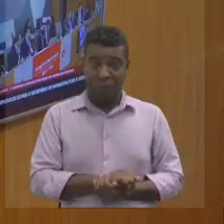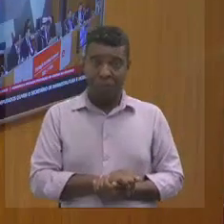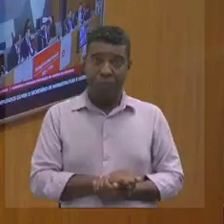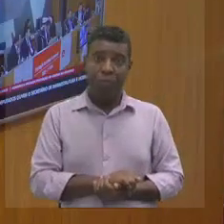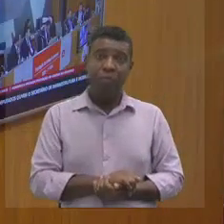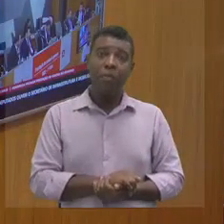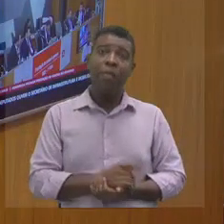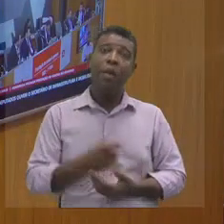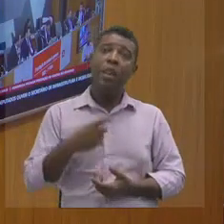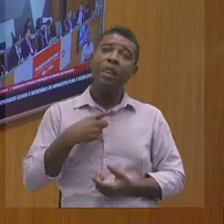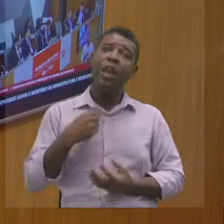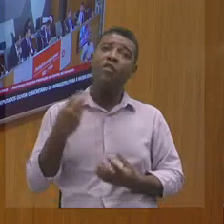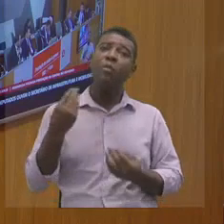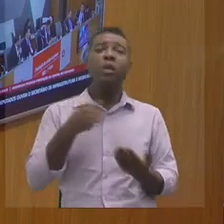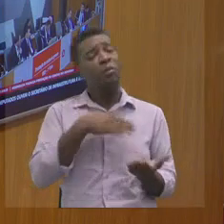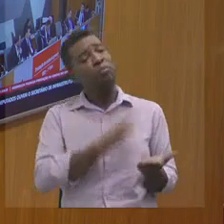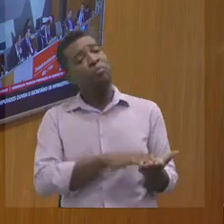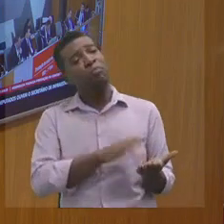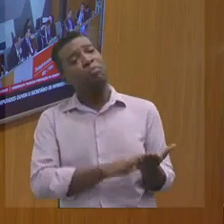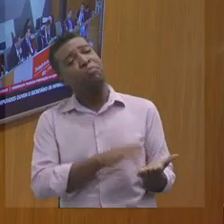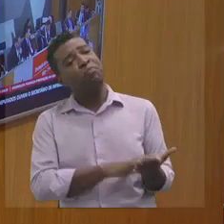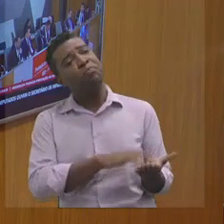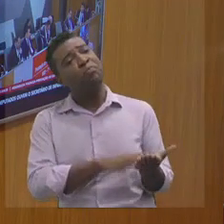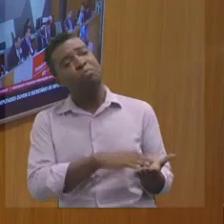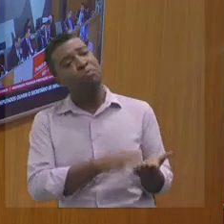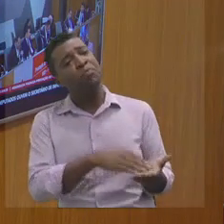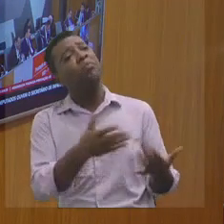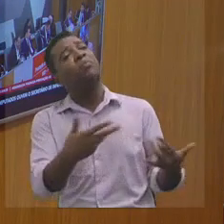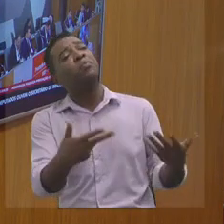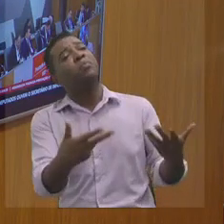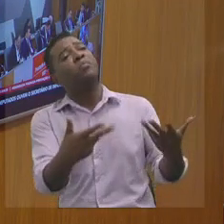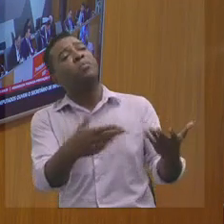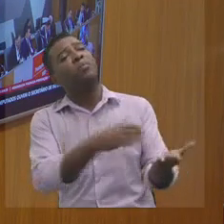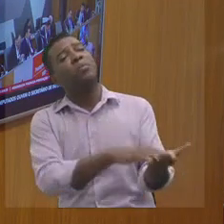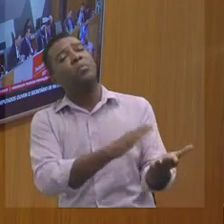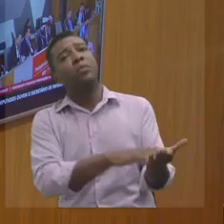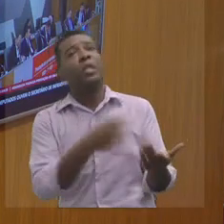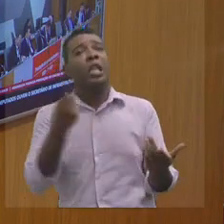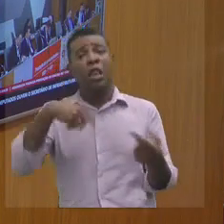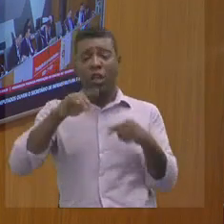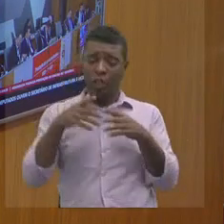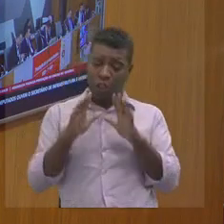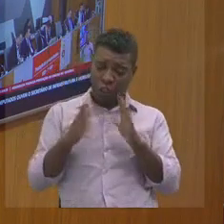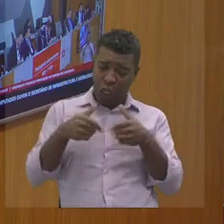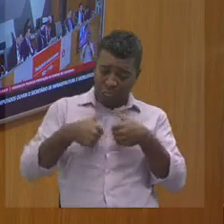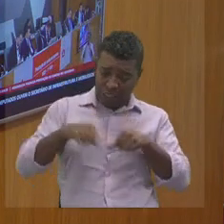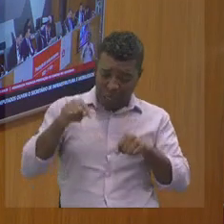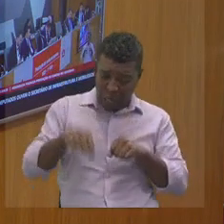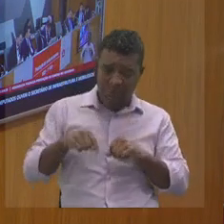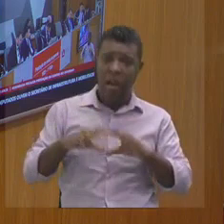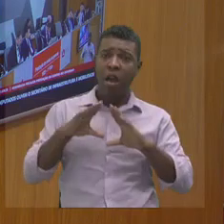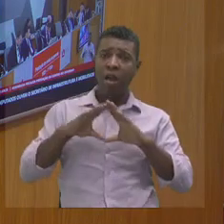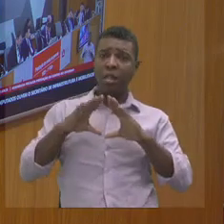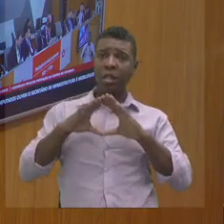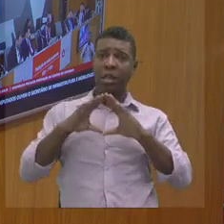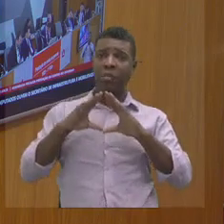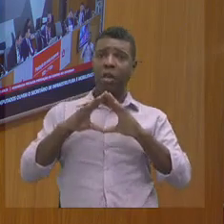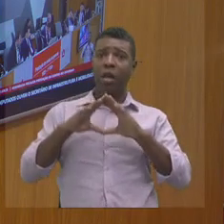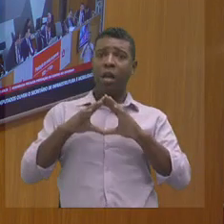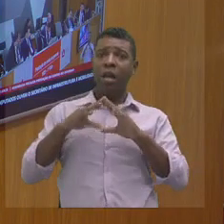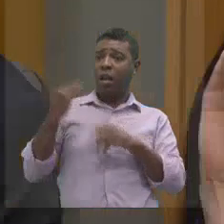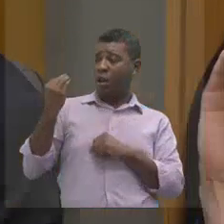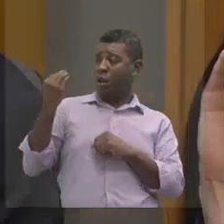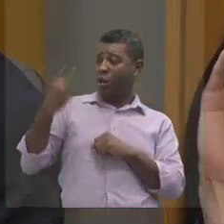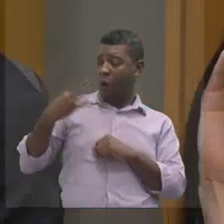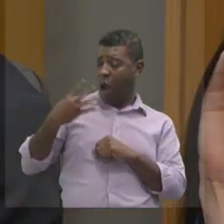cobrança depois de nós estarmos aqui já na Assembleia caro grego já quarto mandato